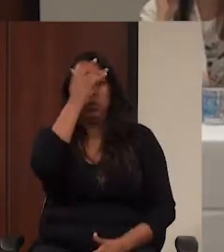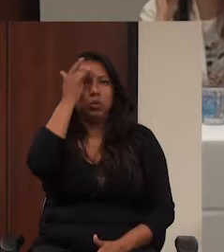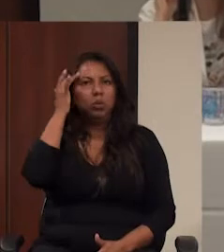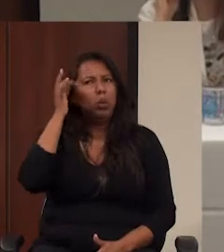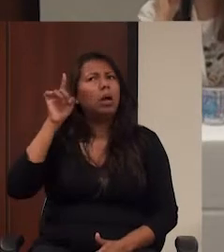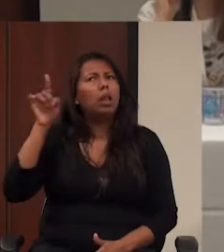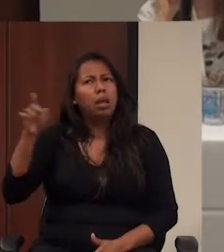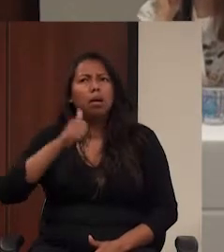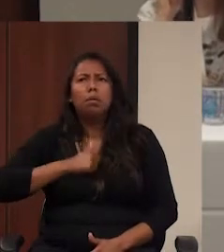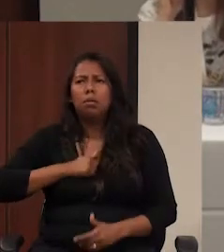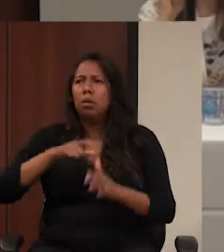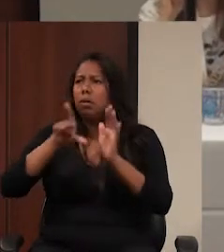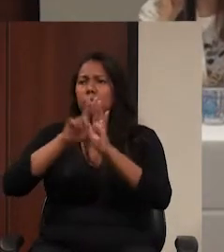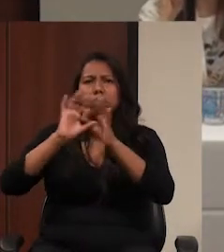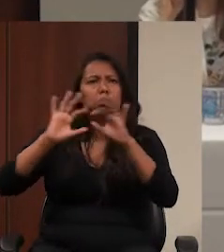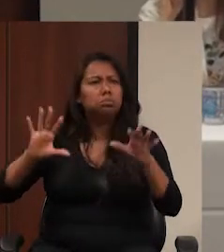quantas pessoas.